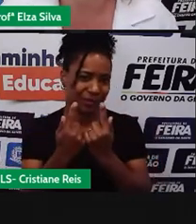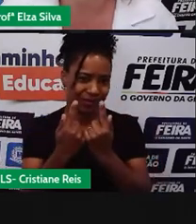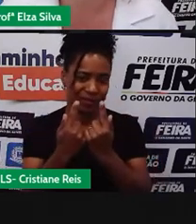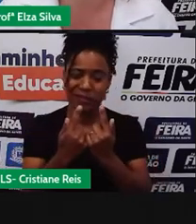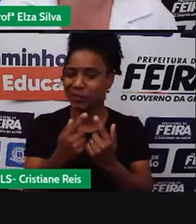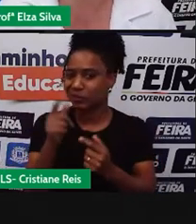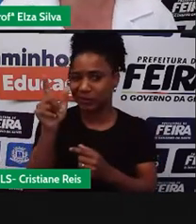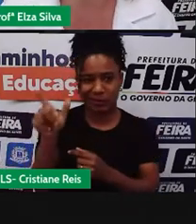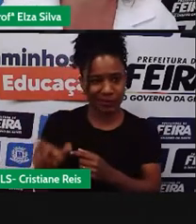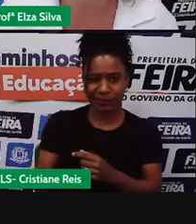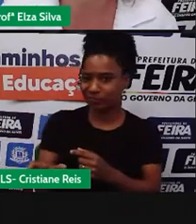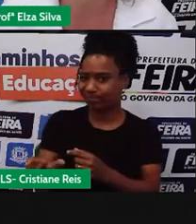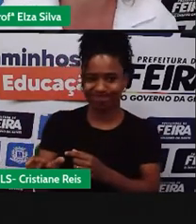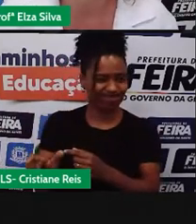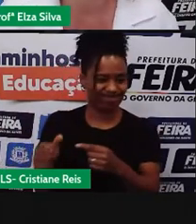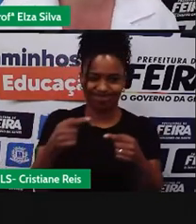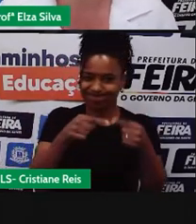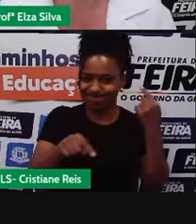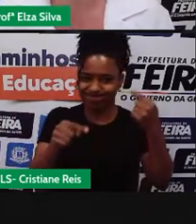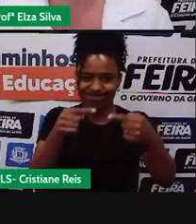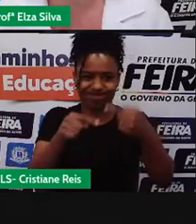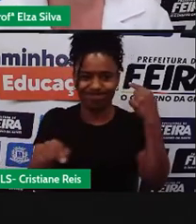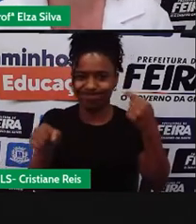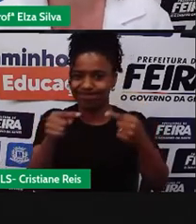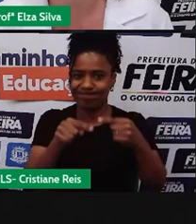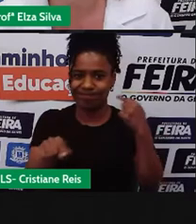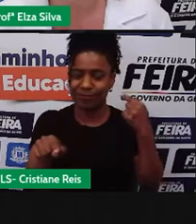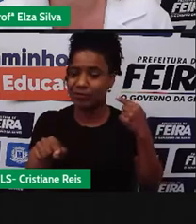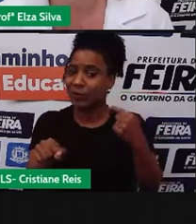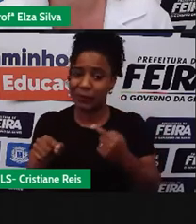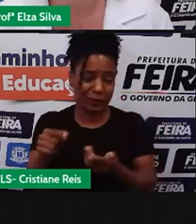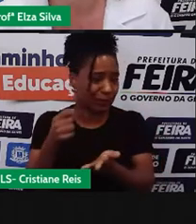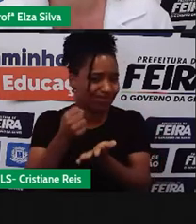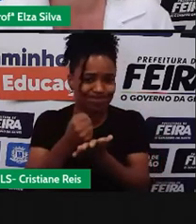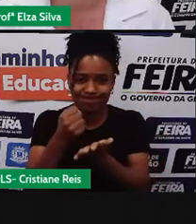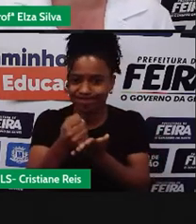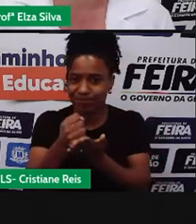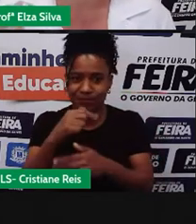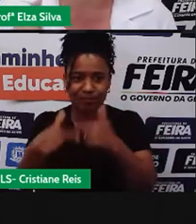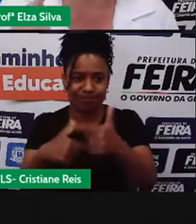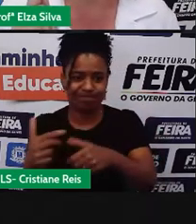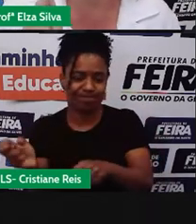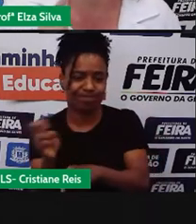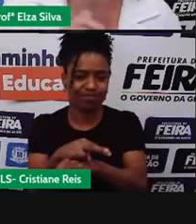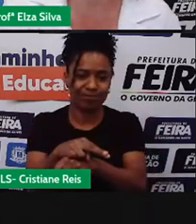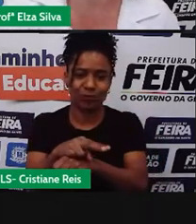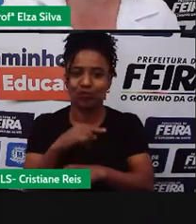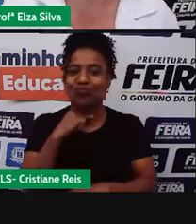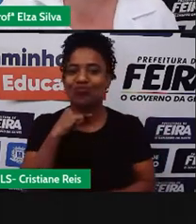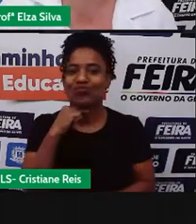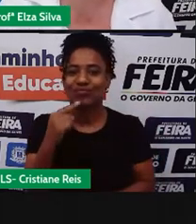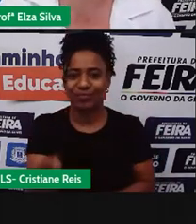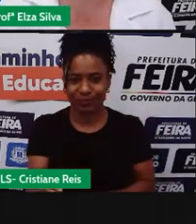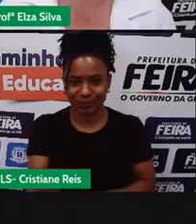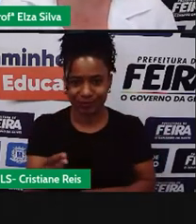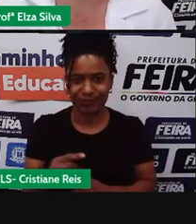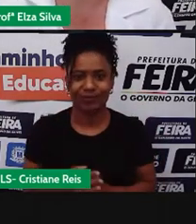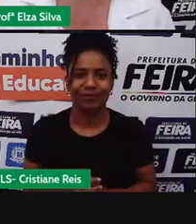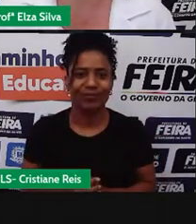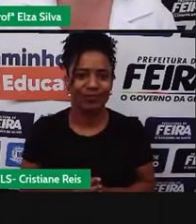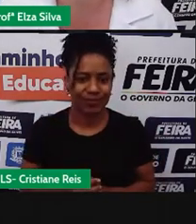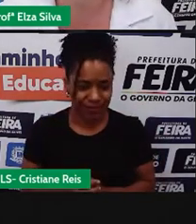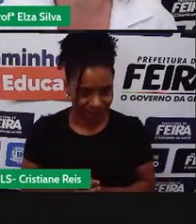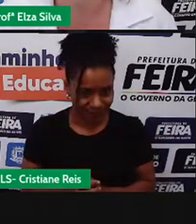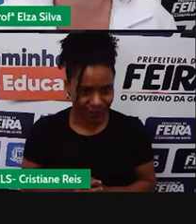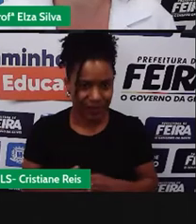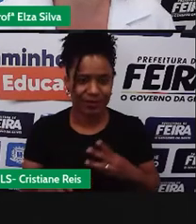for esse profissional, ele não será contratado. E o must have some experience. Você